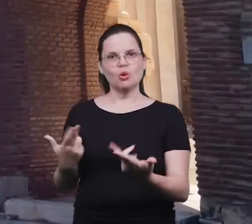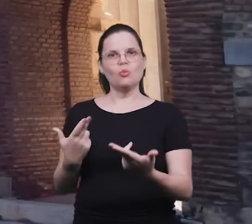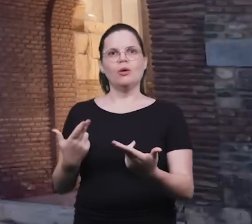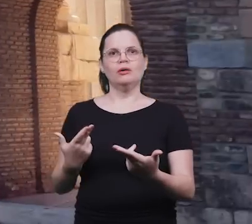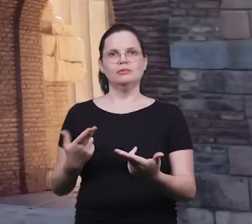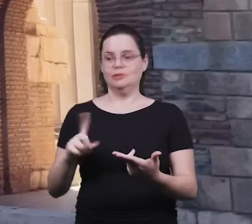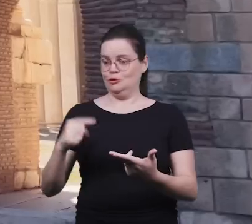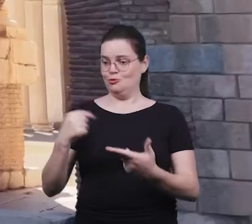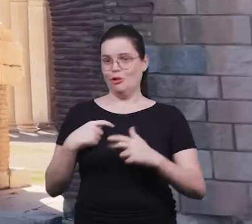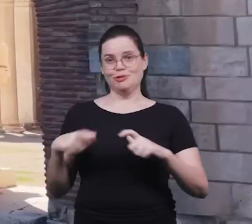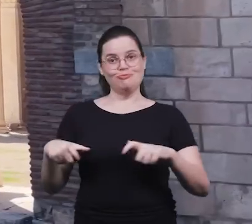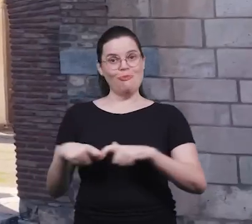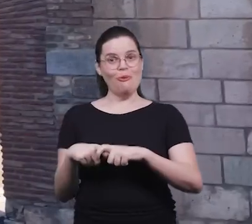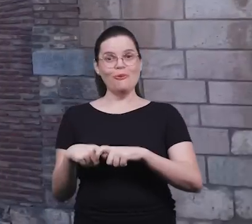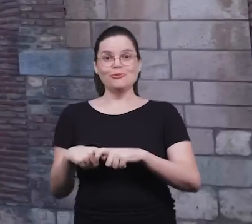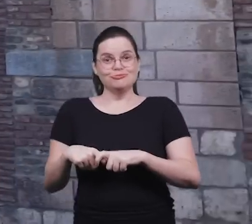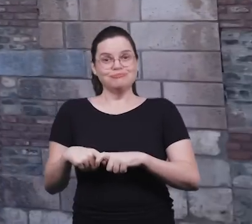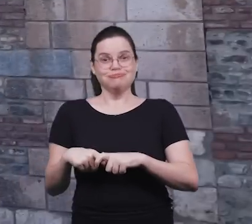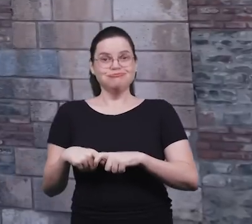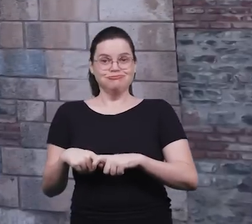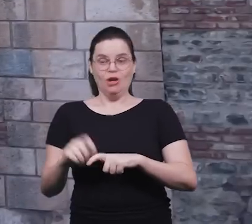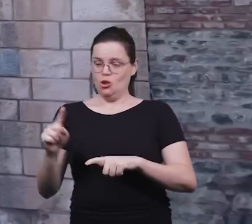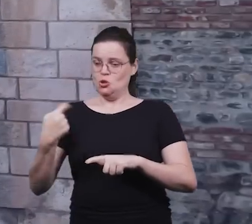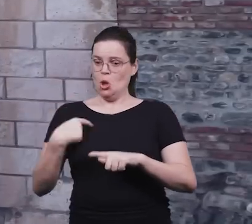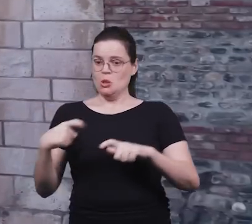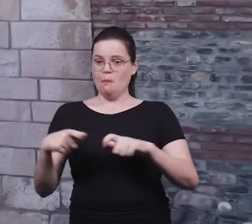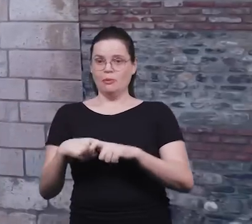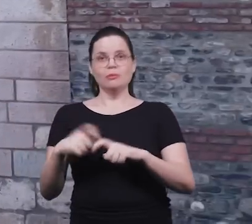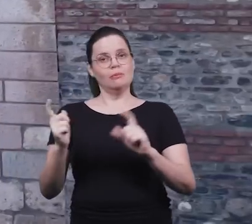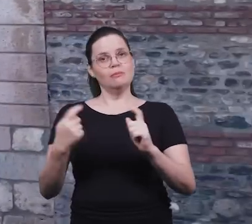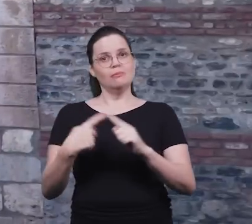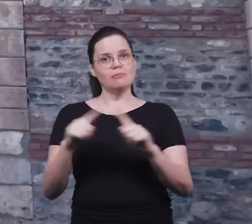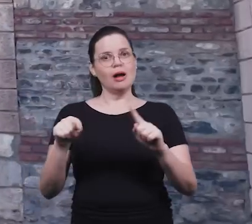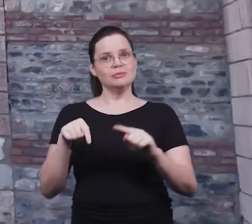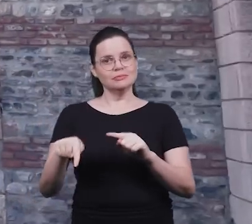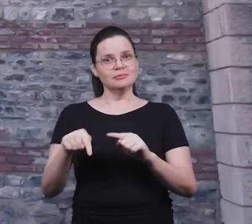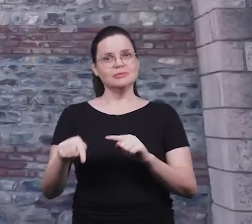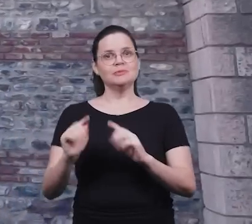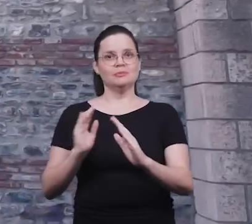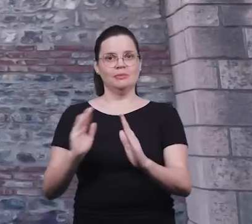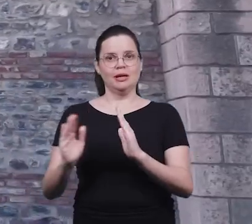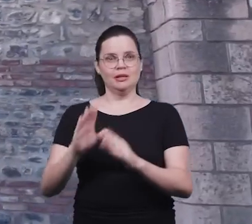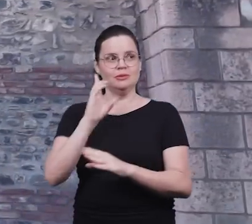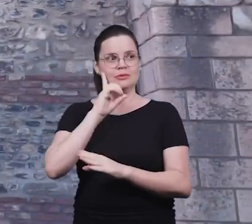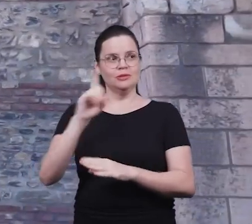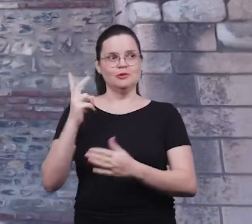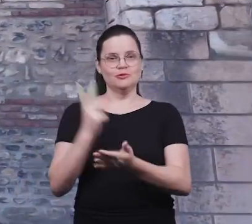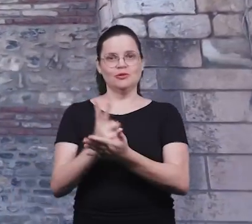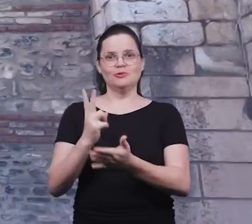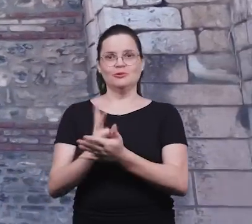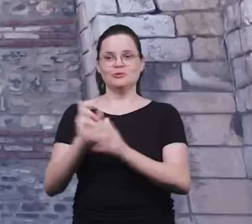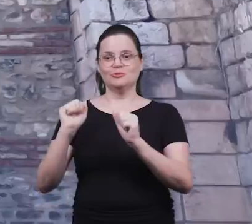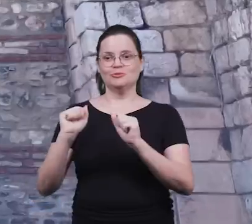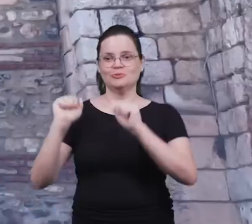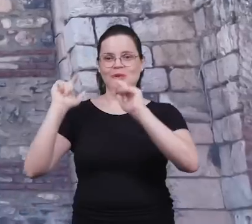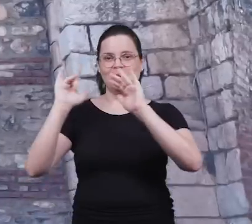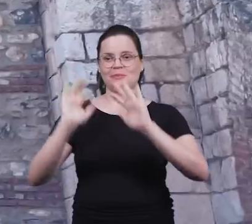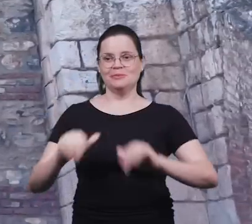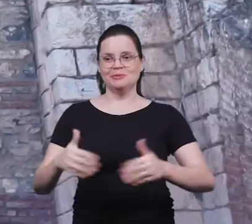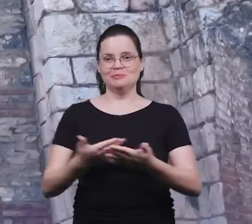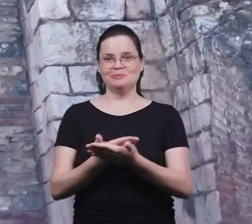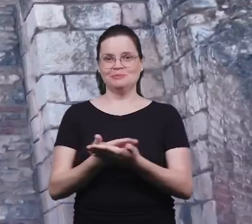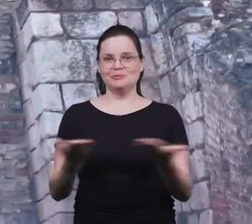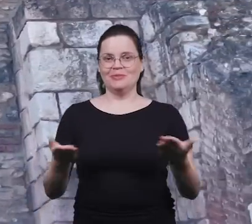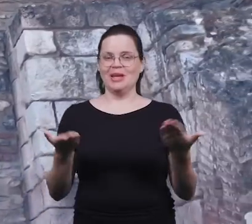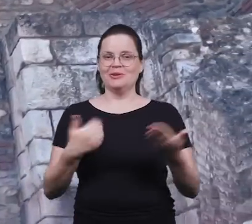somos restos, mas estamos nela. Deus vai continuar nos abençoando a todos. Eu passo a palavra agora